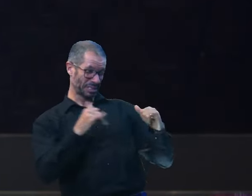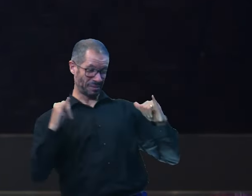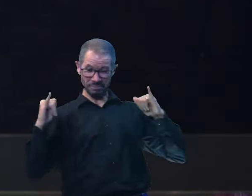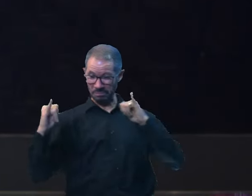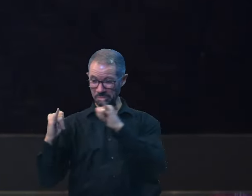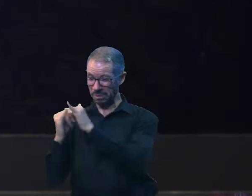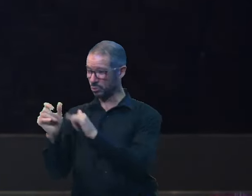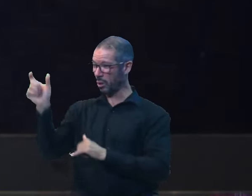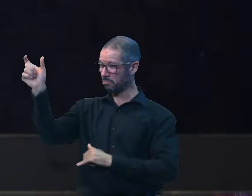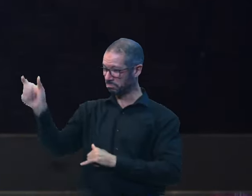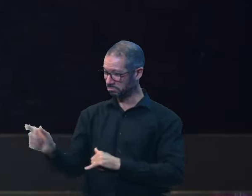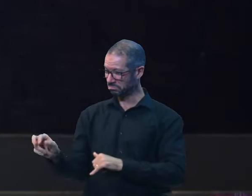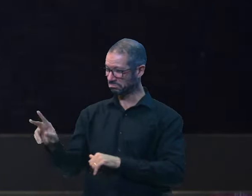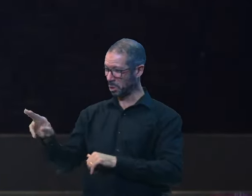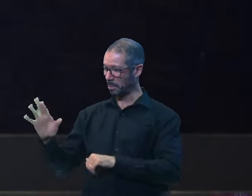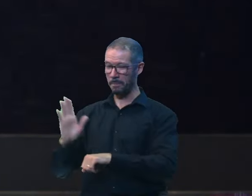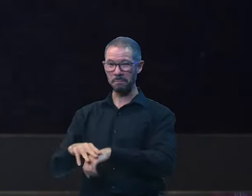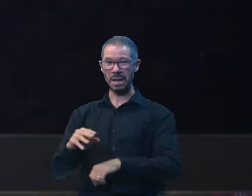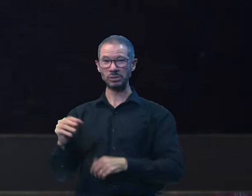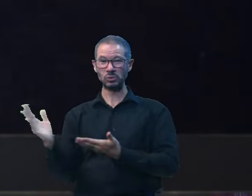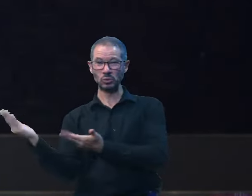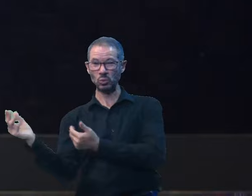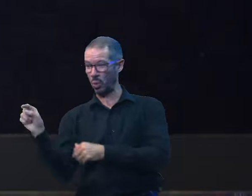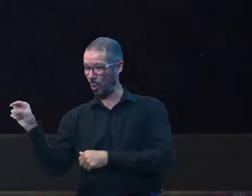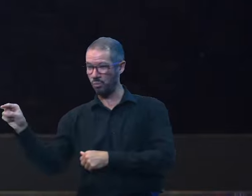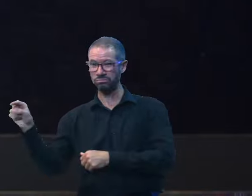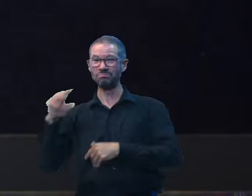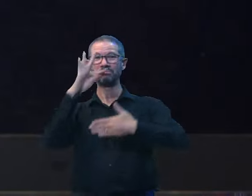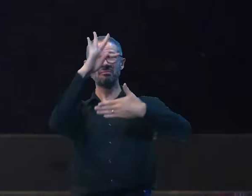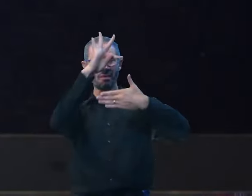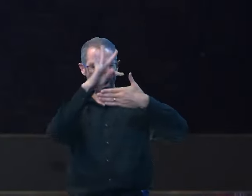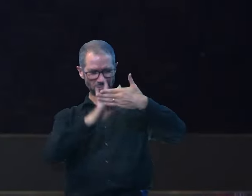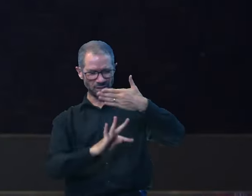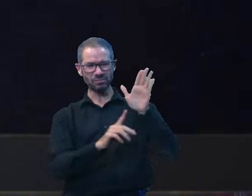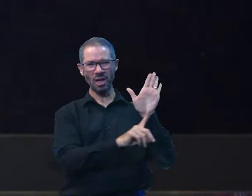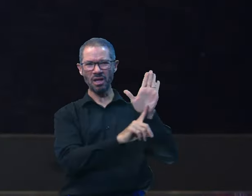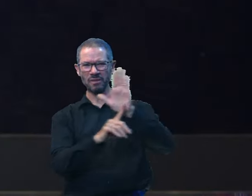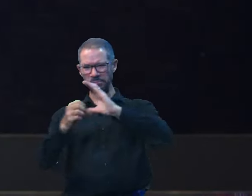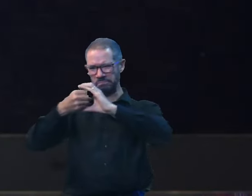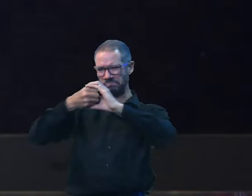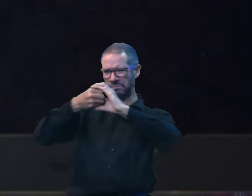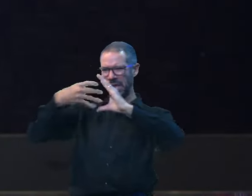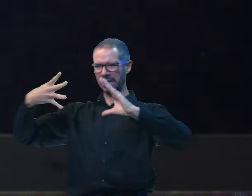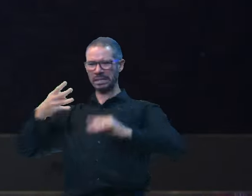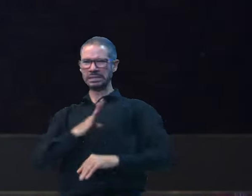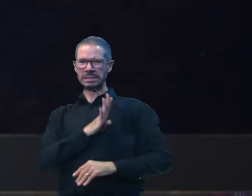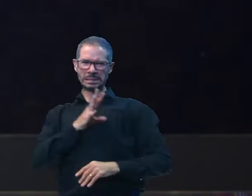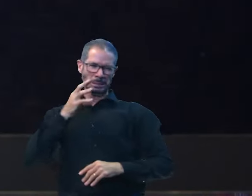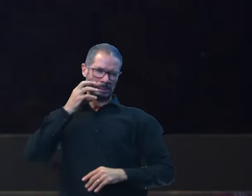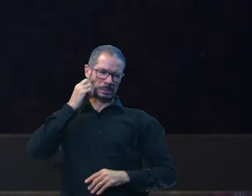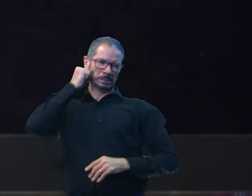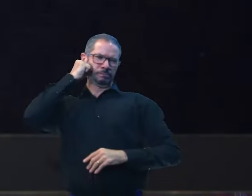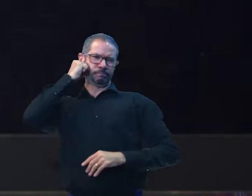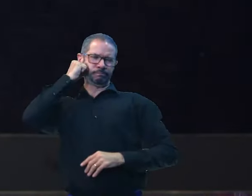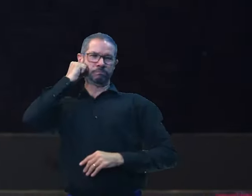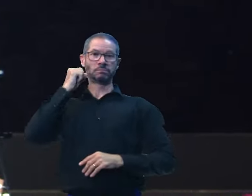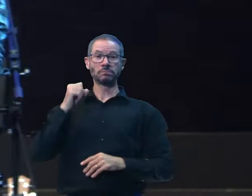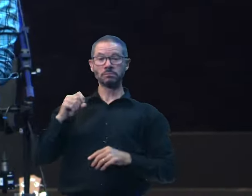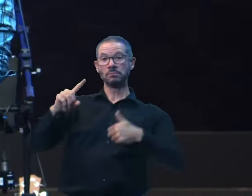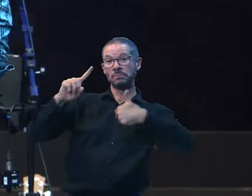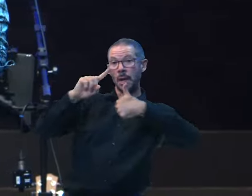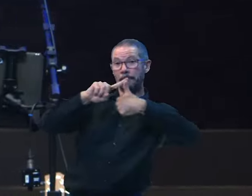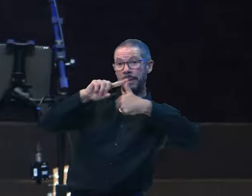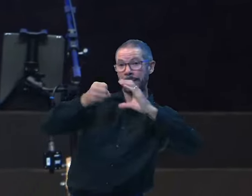irmão. E sabe, esse texto revela algumas características de um coração amargurado. A